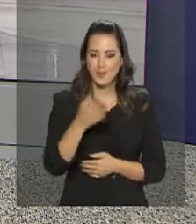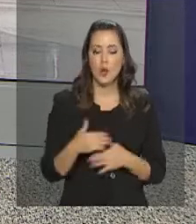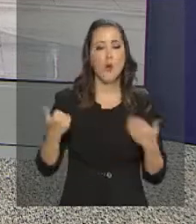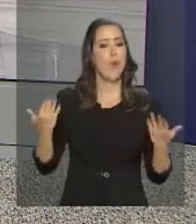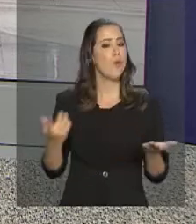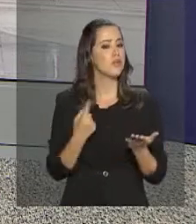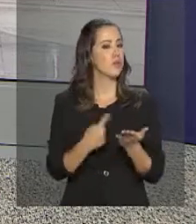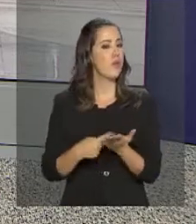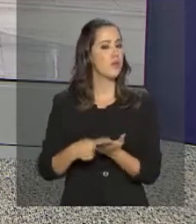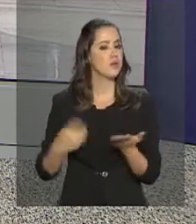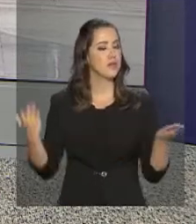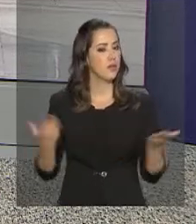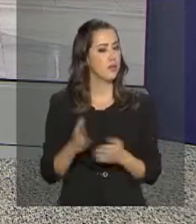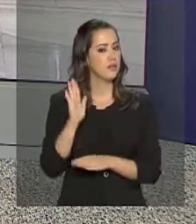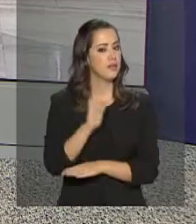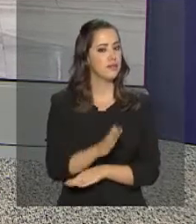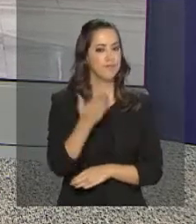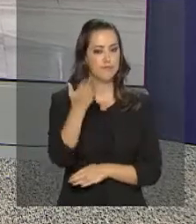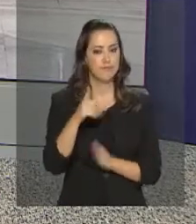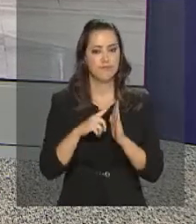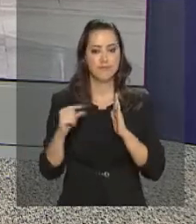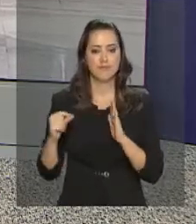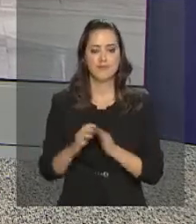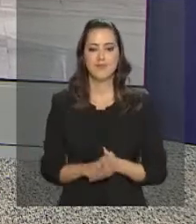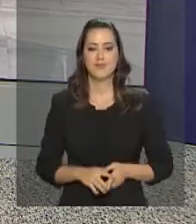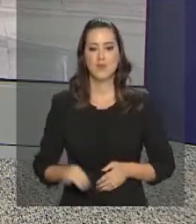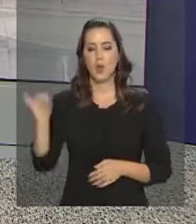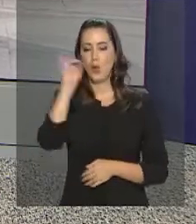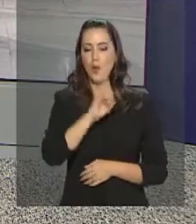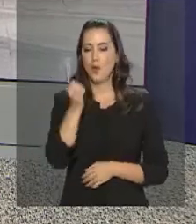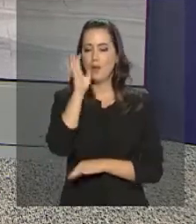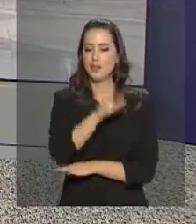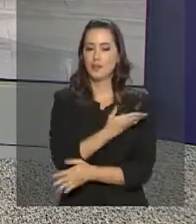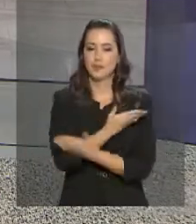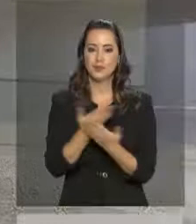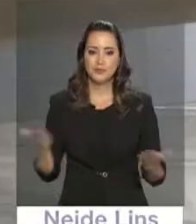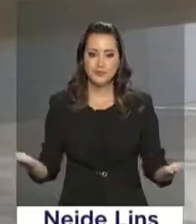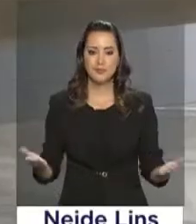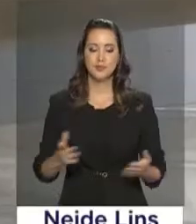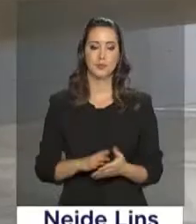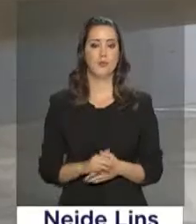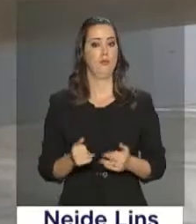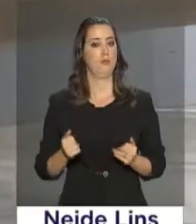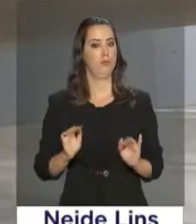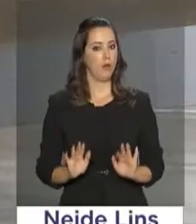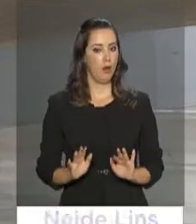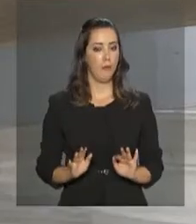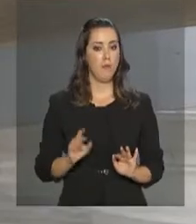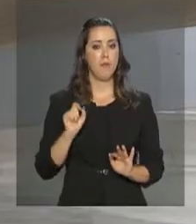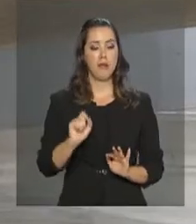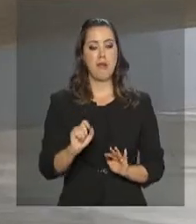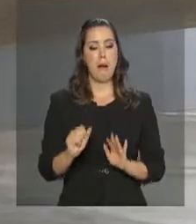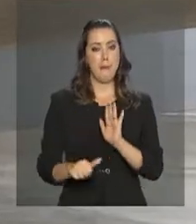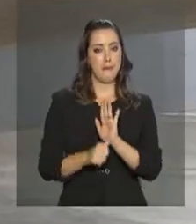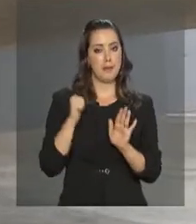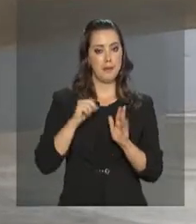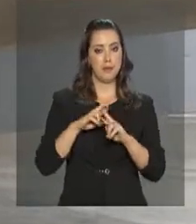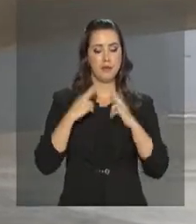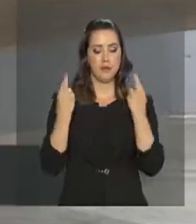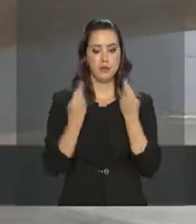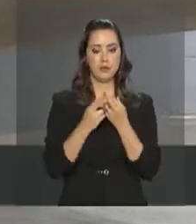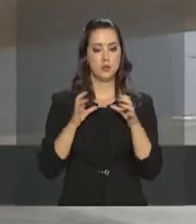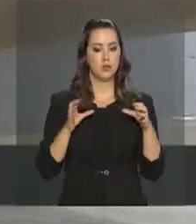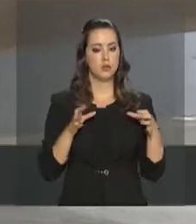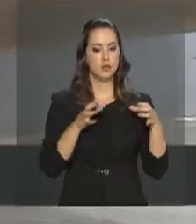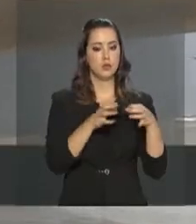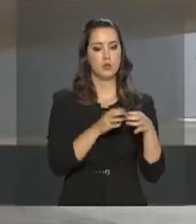que é a agenda agora à tarde aí no Palácio? Oi, Alessandra, boa tarde para você, boa tarde a todos. Olha só, a primeira reunião